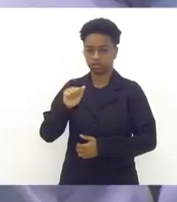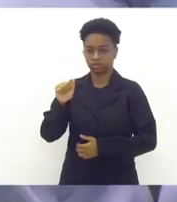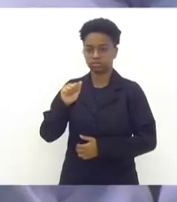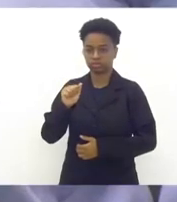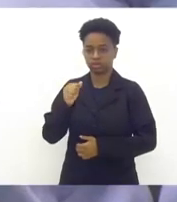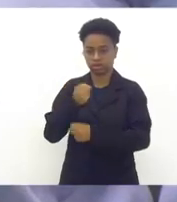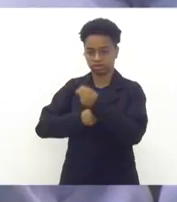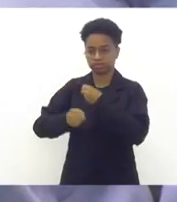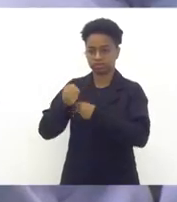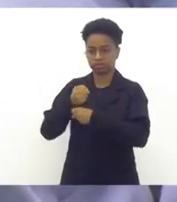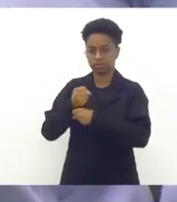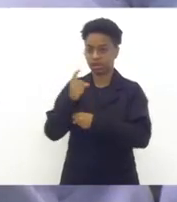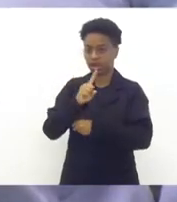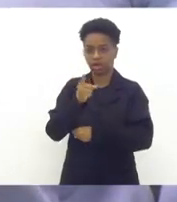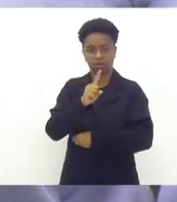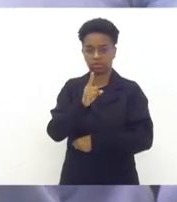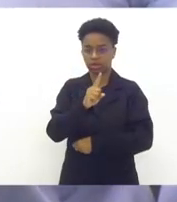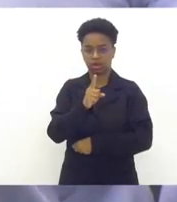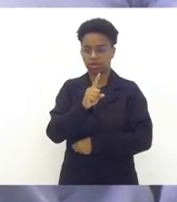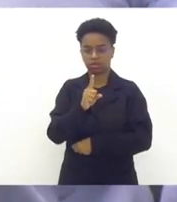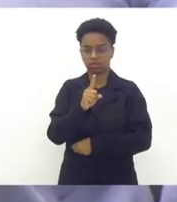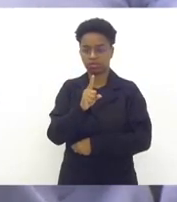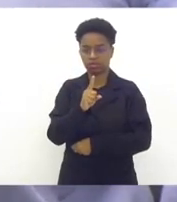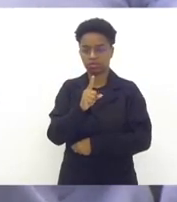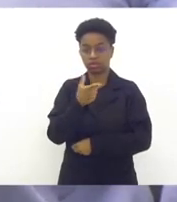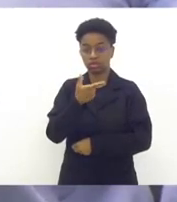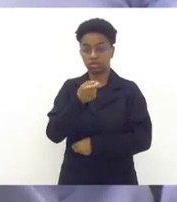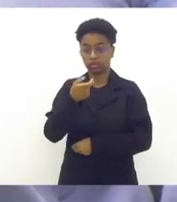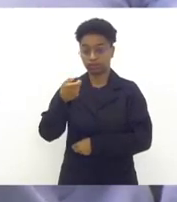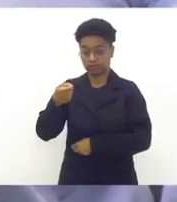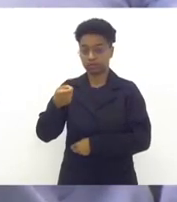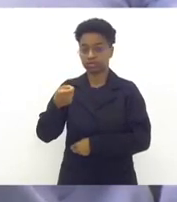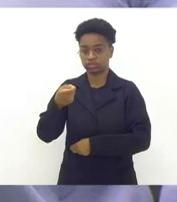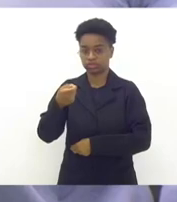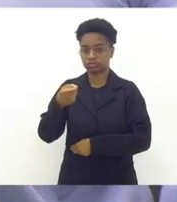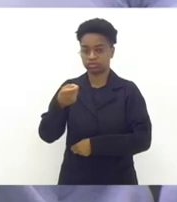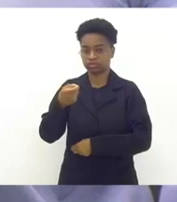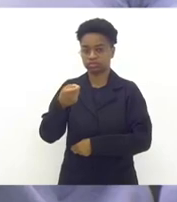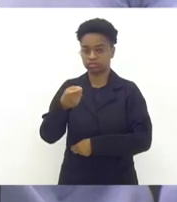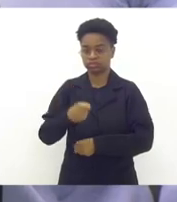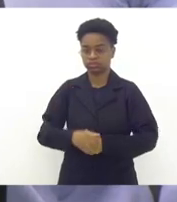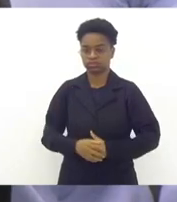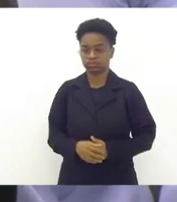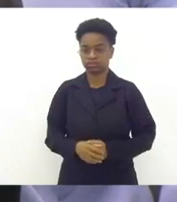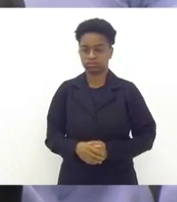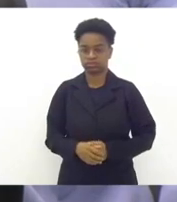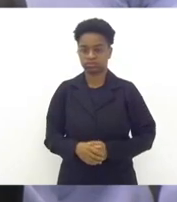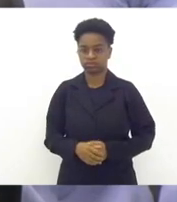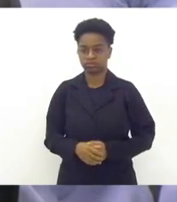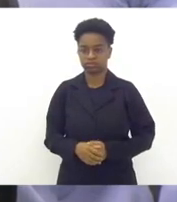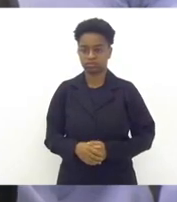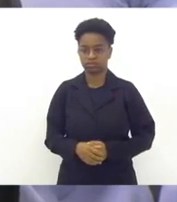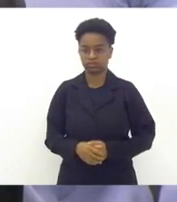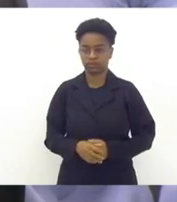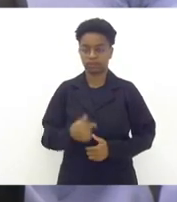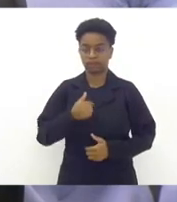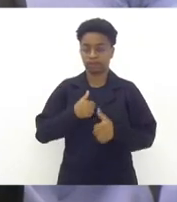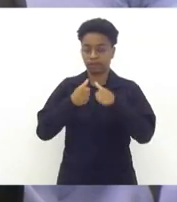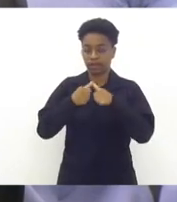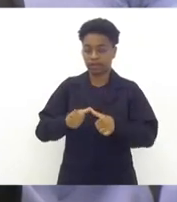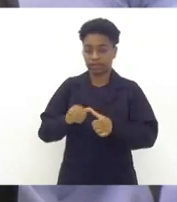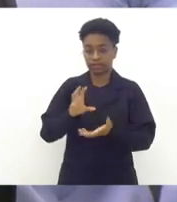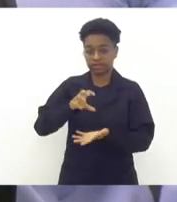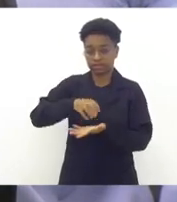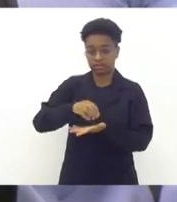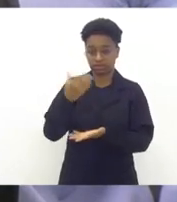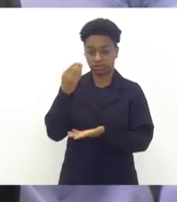Do ano passado, 2022? Não, foi 2020. 2020. Isso. Tá. Eu fui abordado no centro de Niterói,